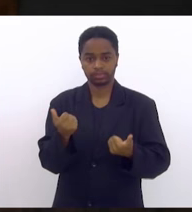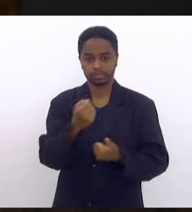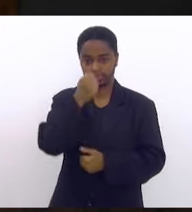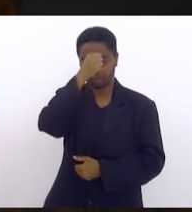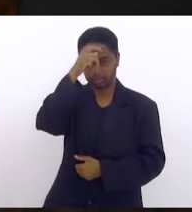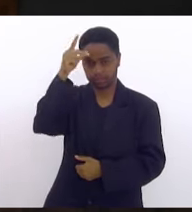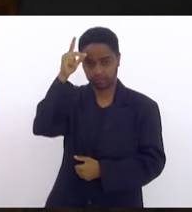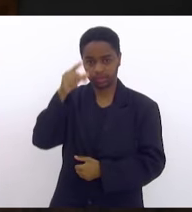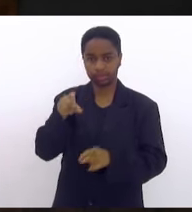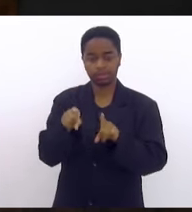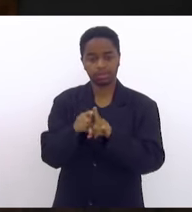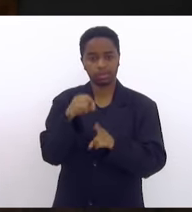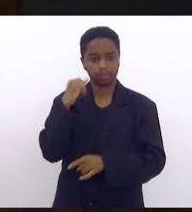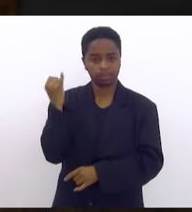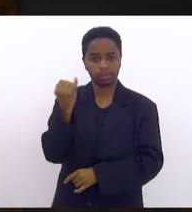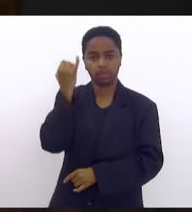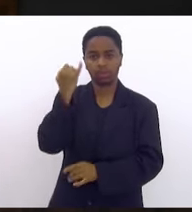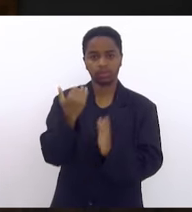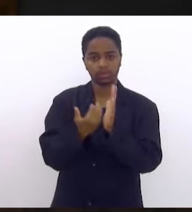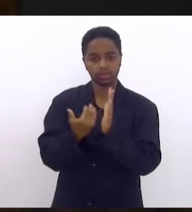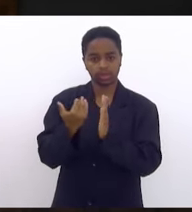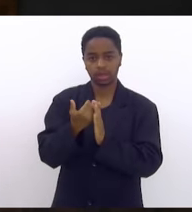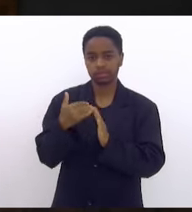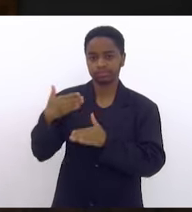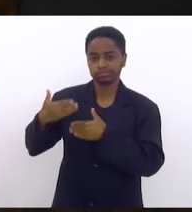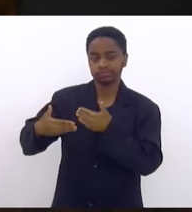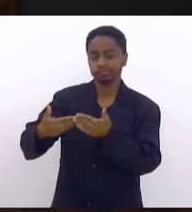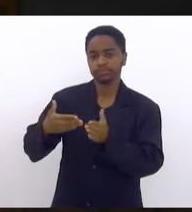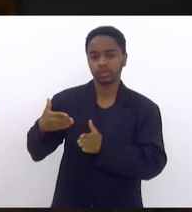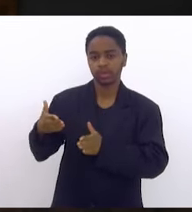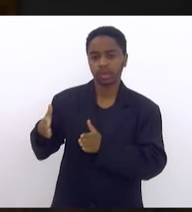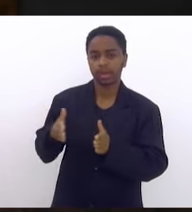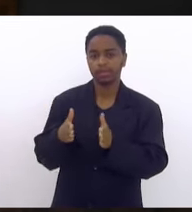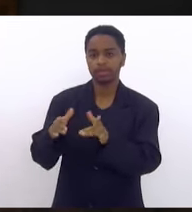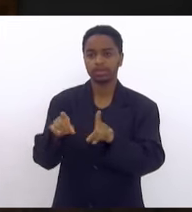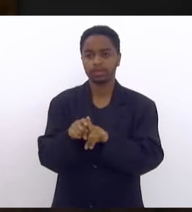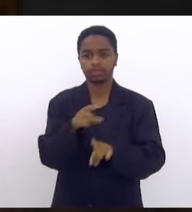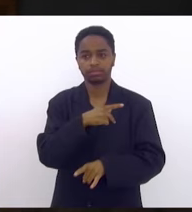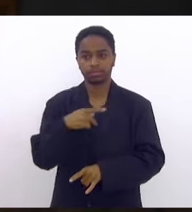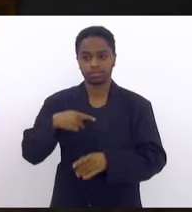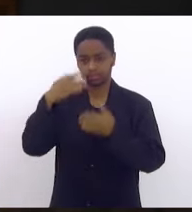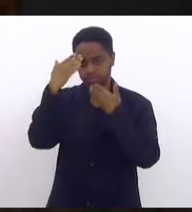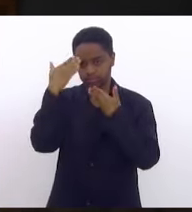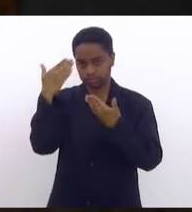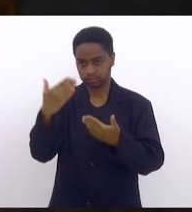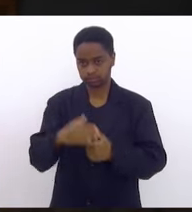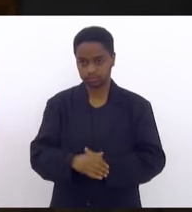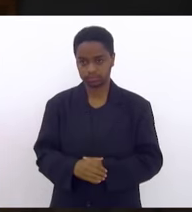também, que foi super importante nessa caminhada nossa, aos pastores também, muito obrigado